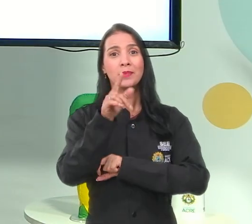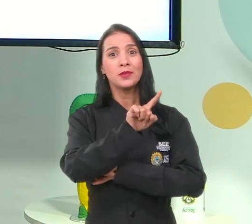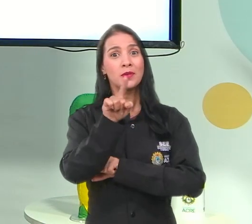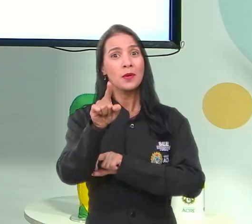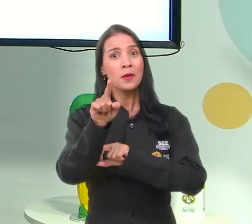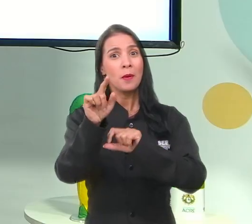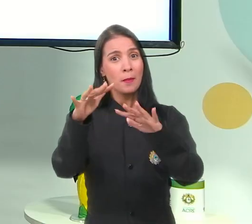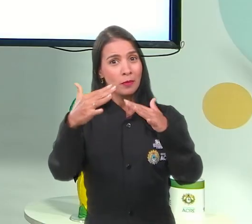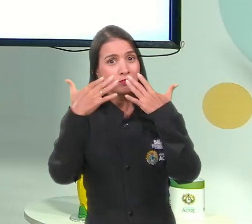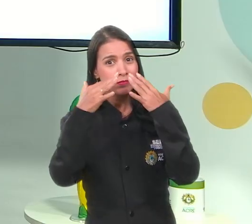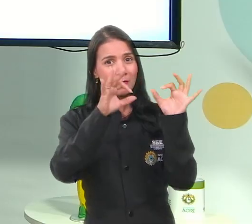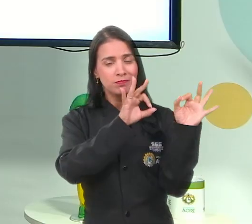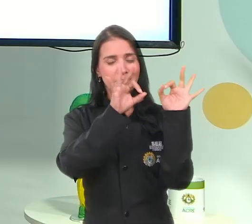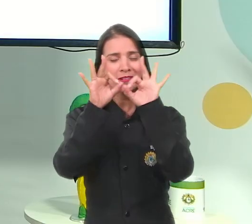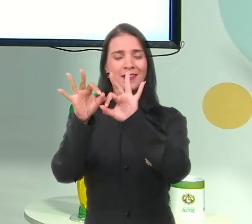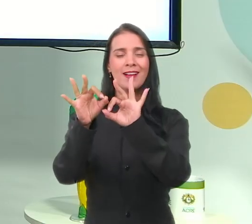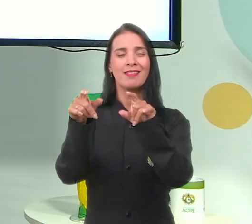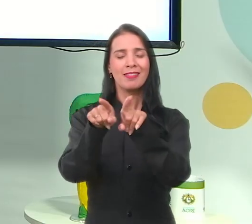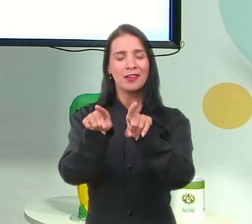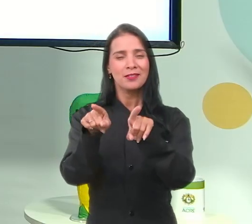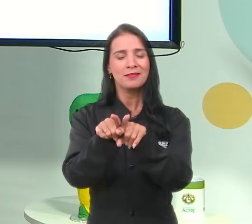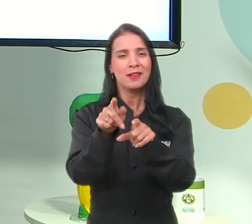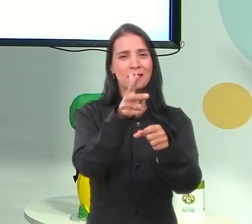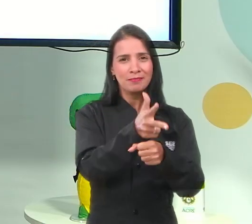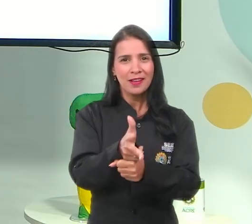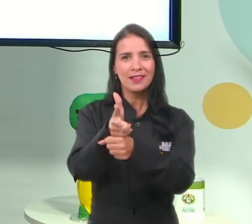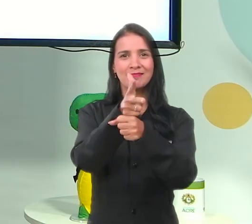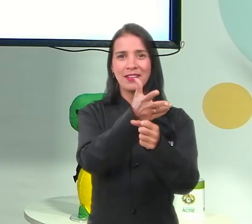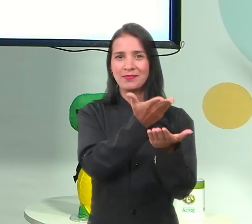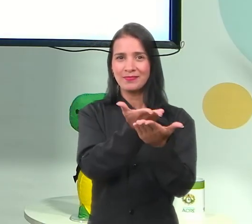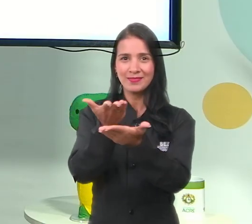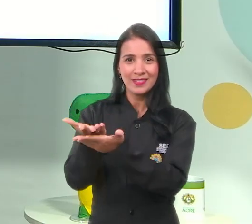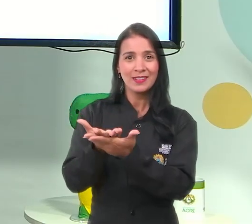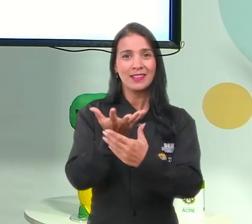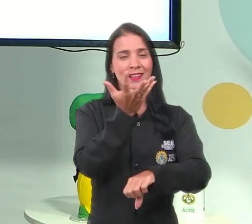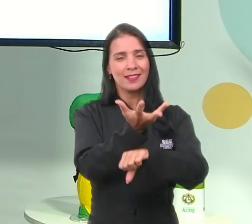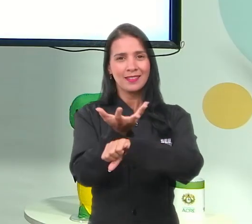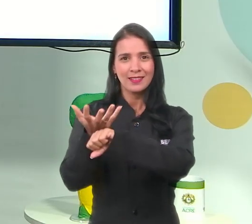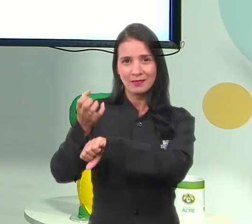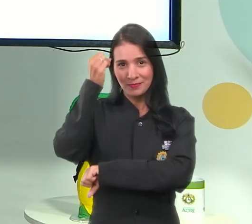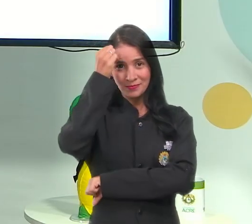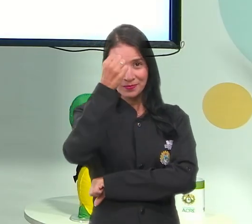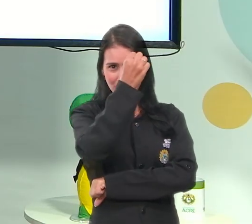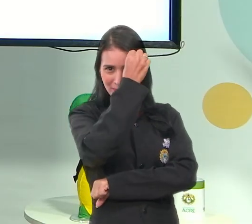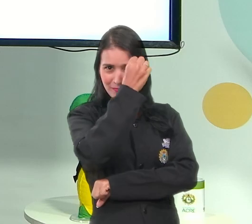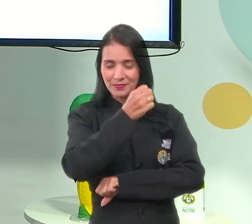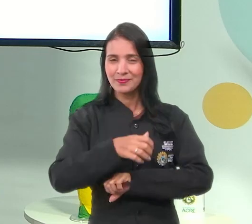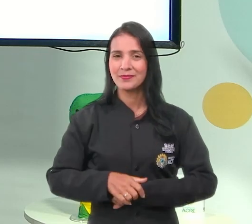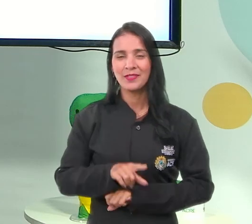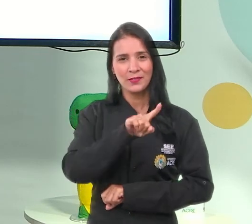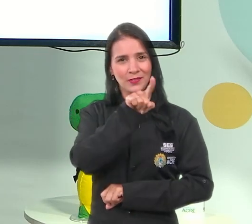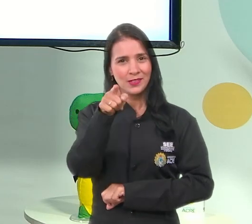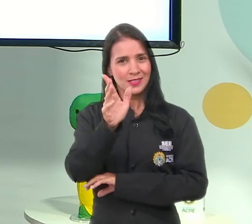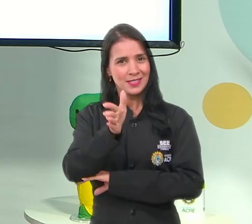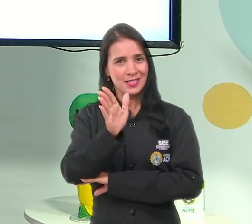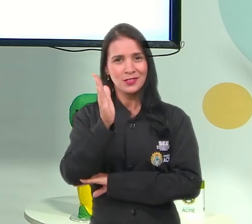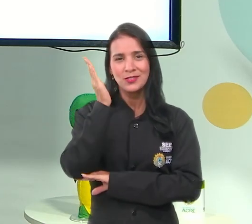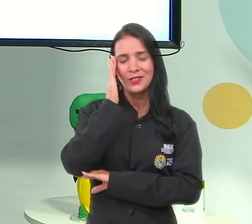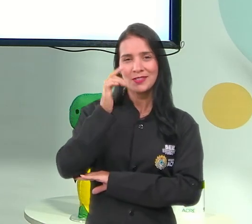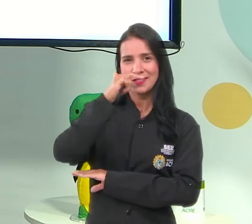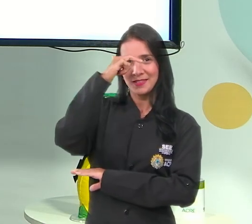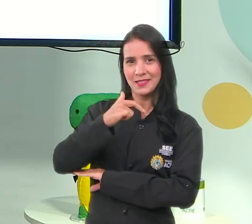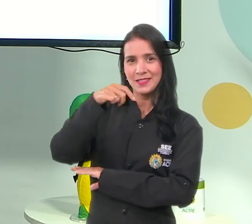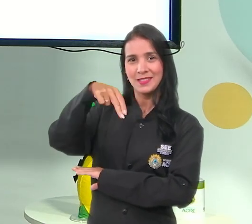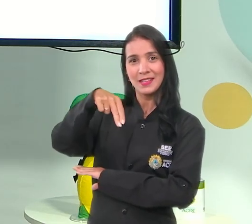você acompanhar esta videoaula do seu componente curricular Sociologia. Você já sabe, eu sou o